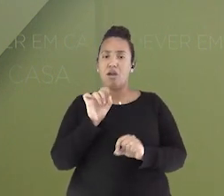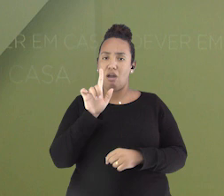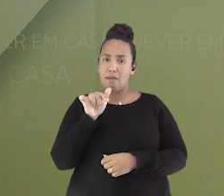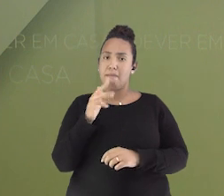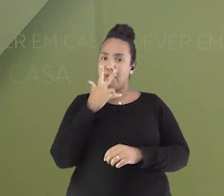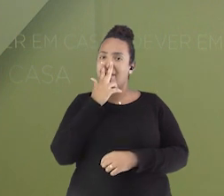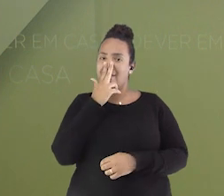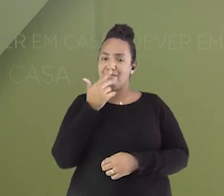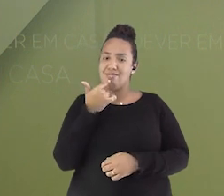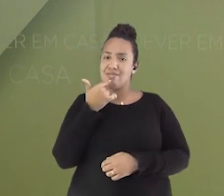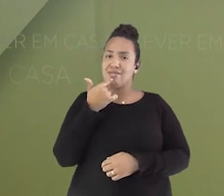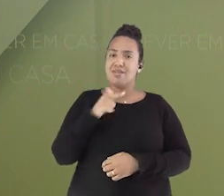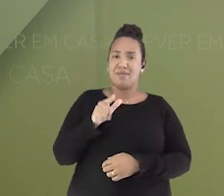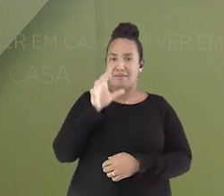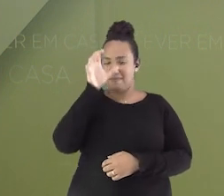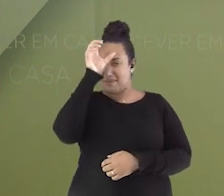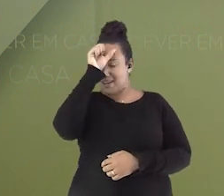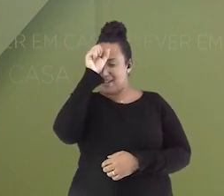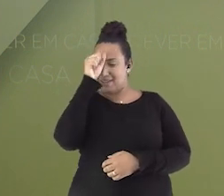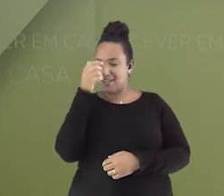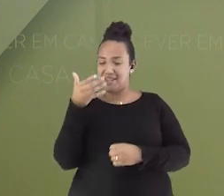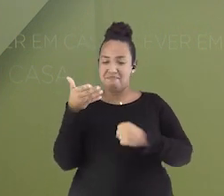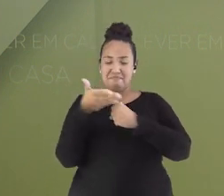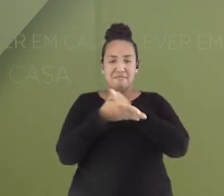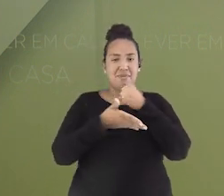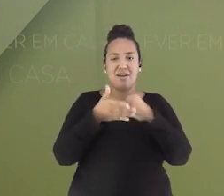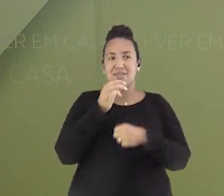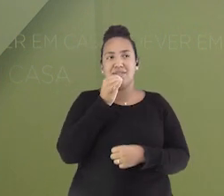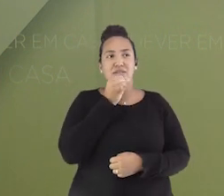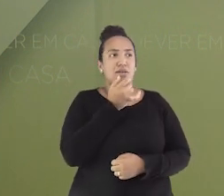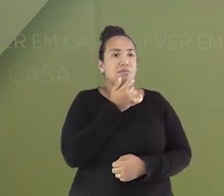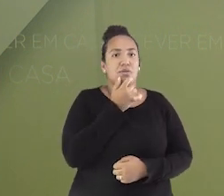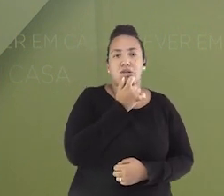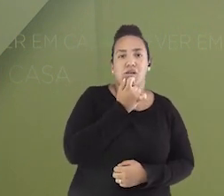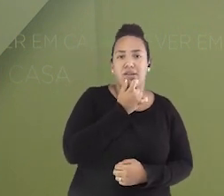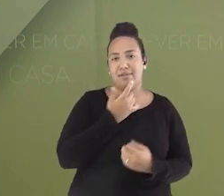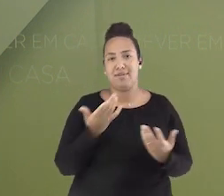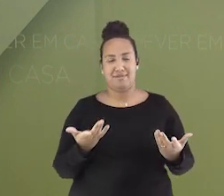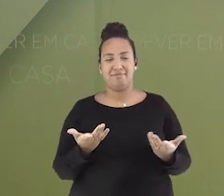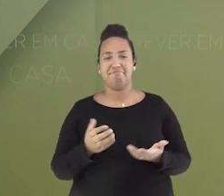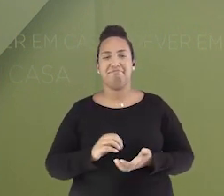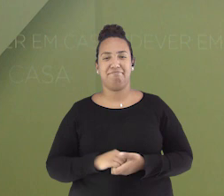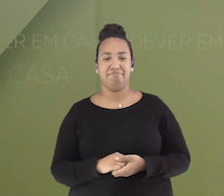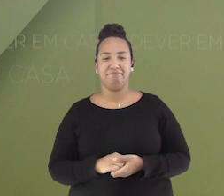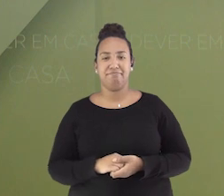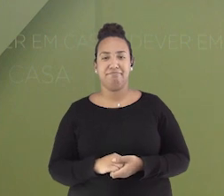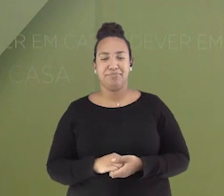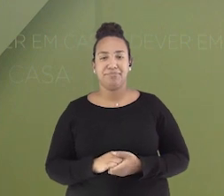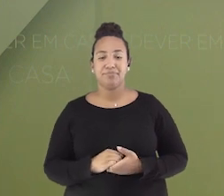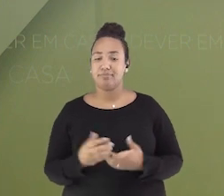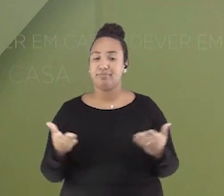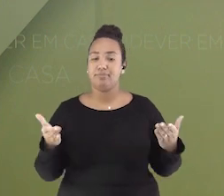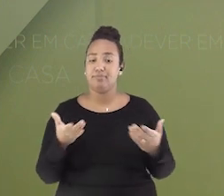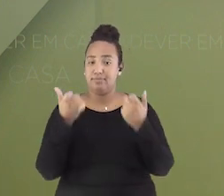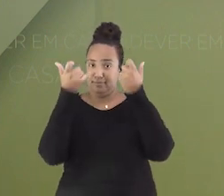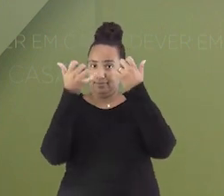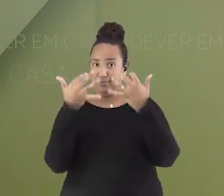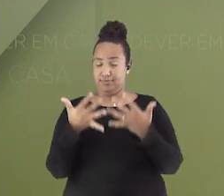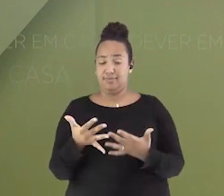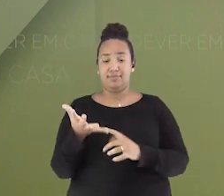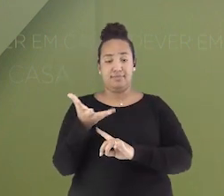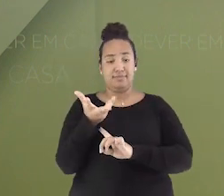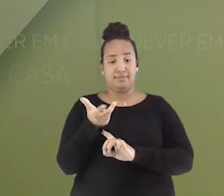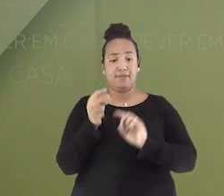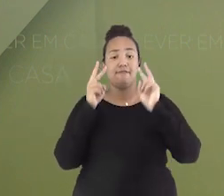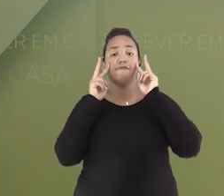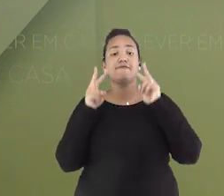falasse de idioma mesmo, como se você aprendesse o básico de inglês para não morrer de fome nos Estados Unidos, por exemplo. Vamos começar falando